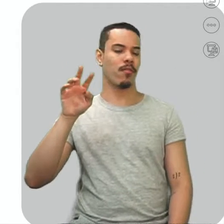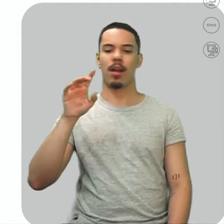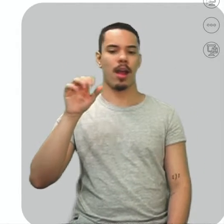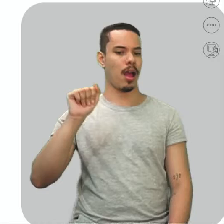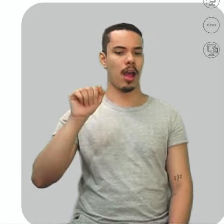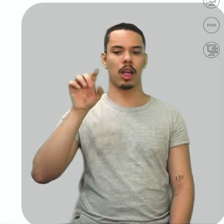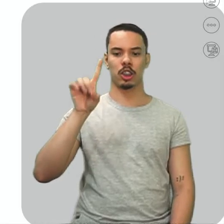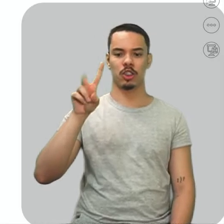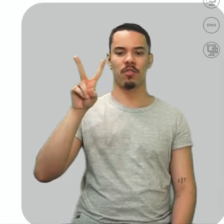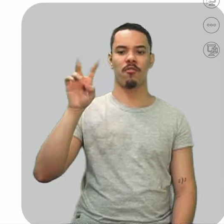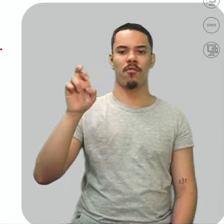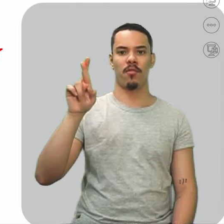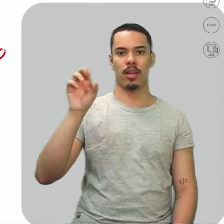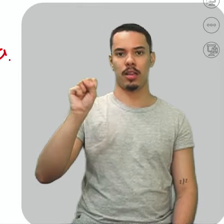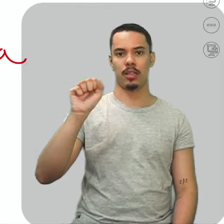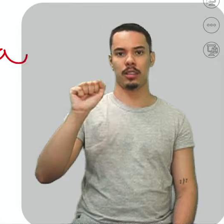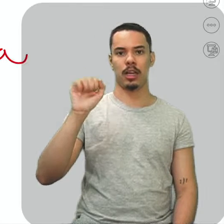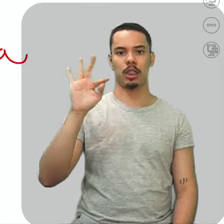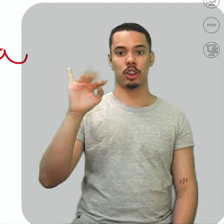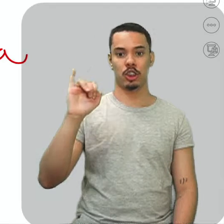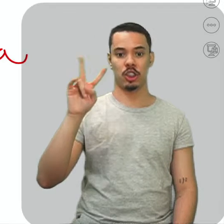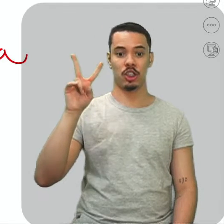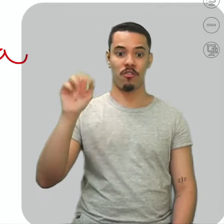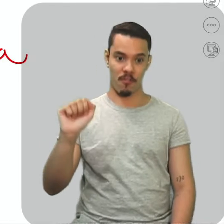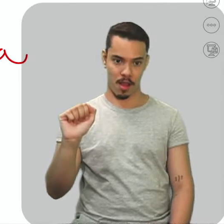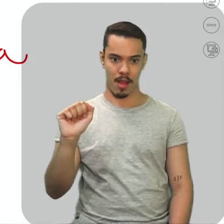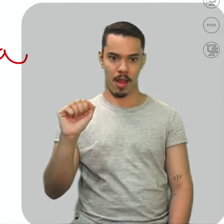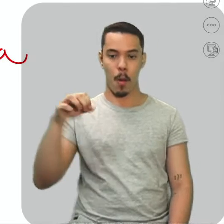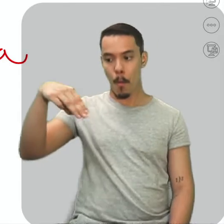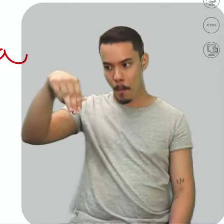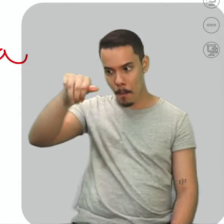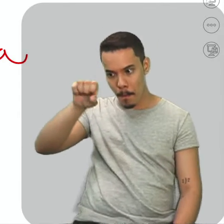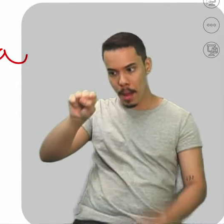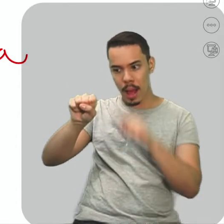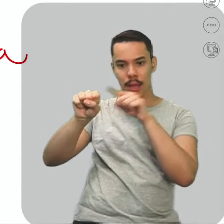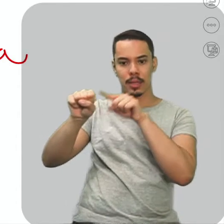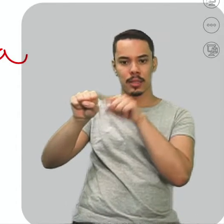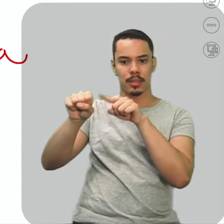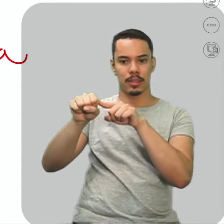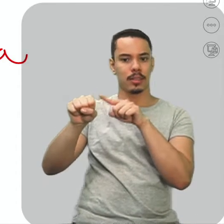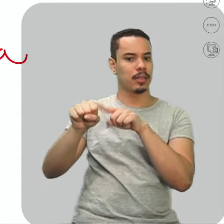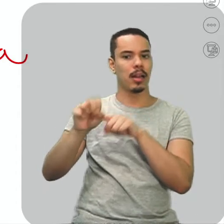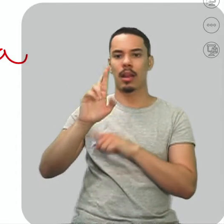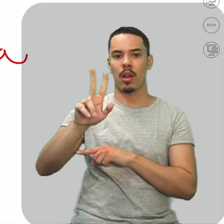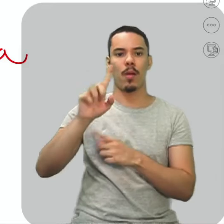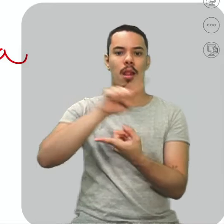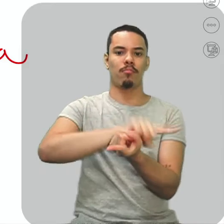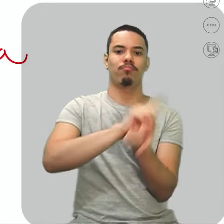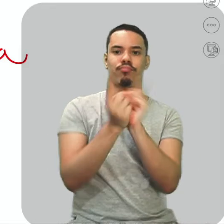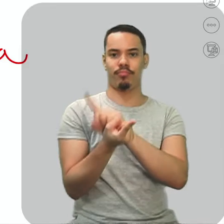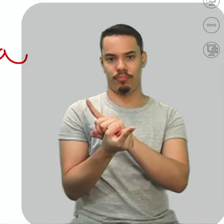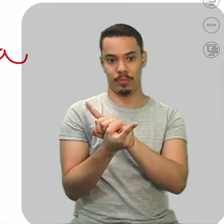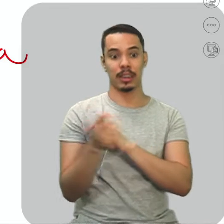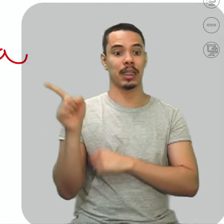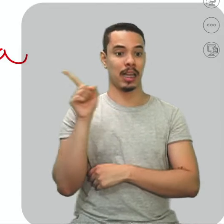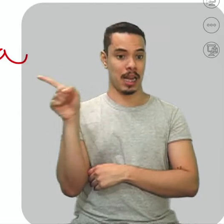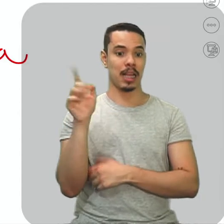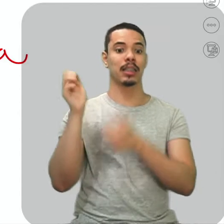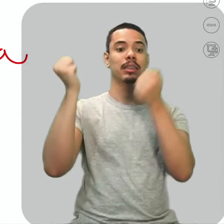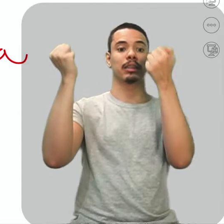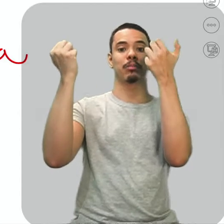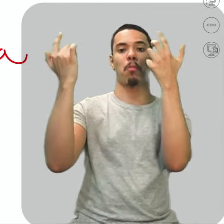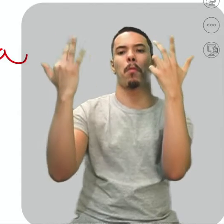adversativa a voz pegando aqui para você esse aqui me